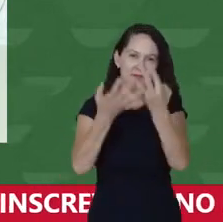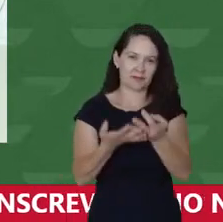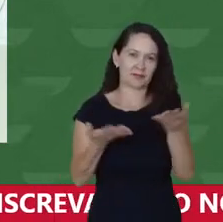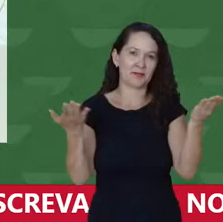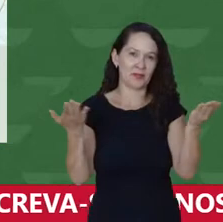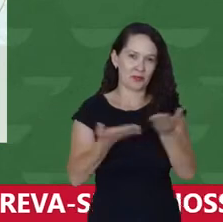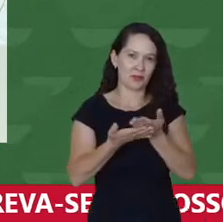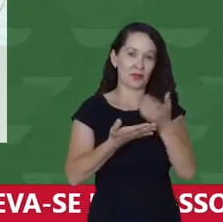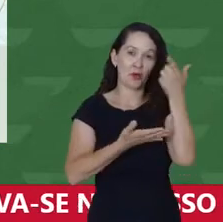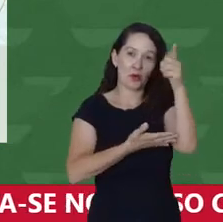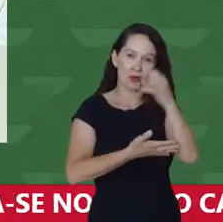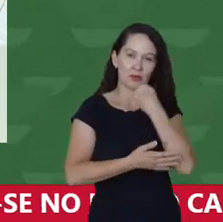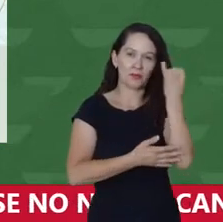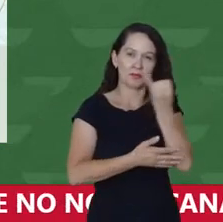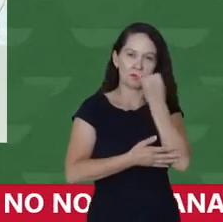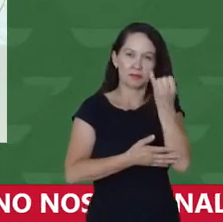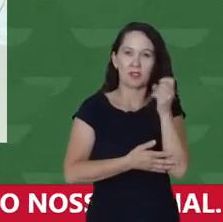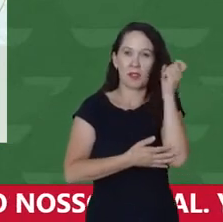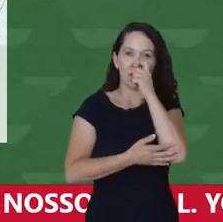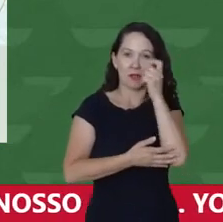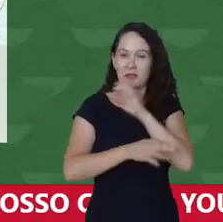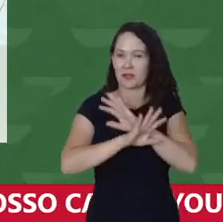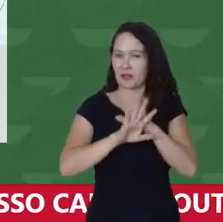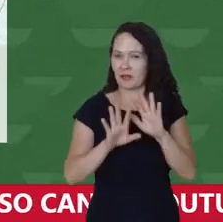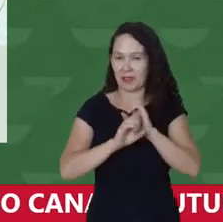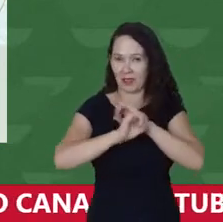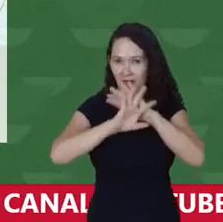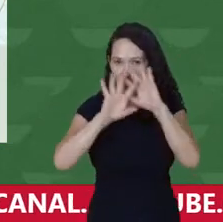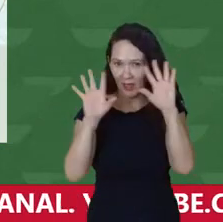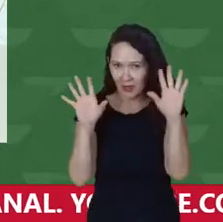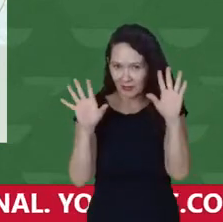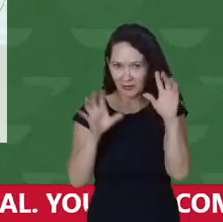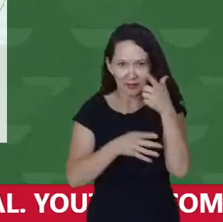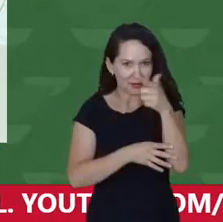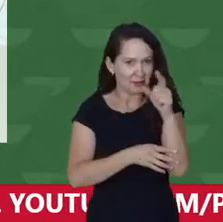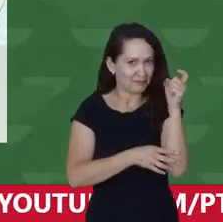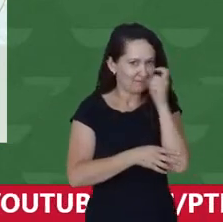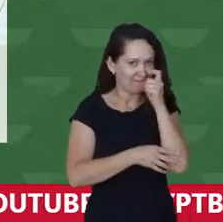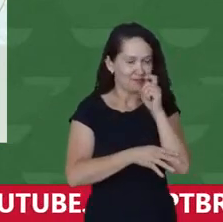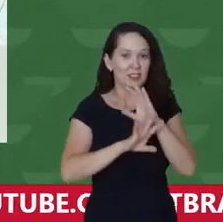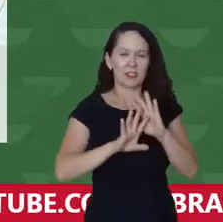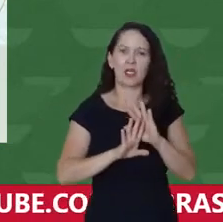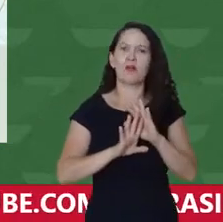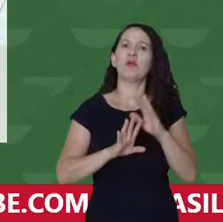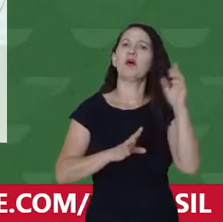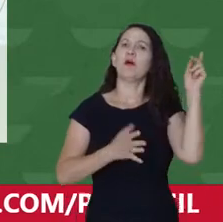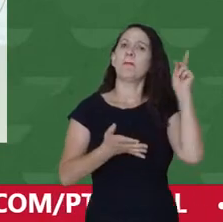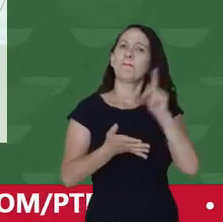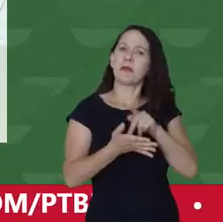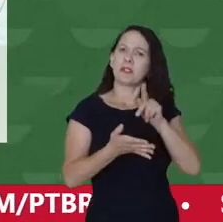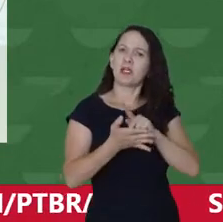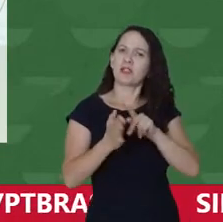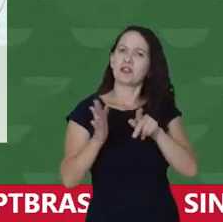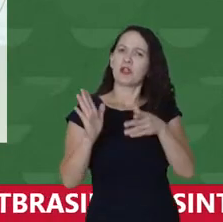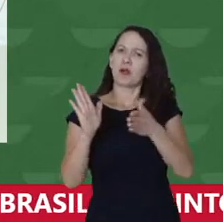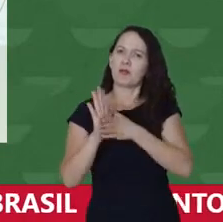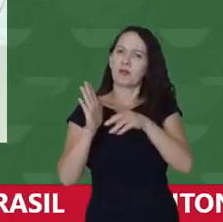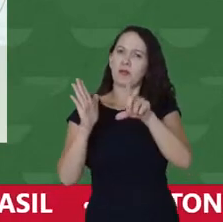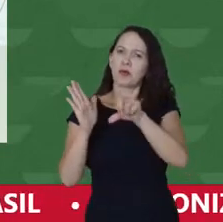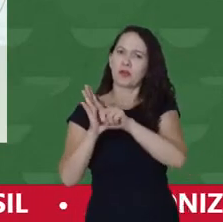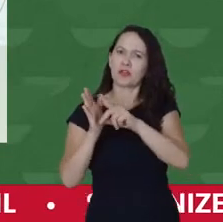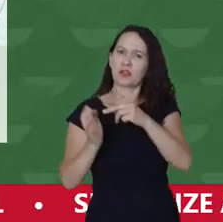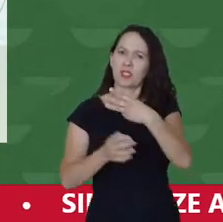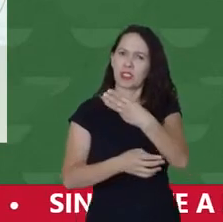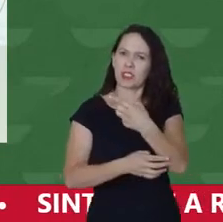falando. E uma outra coisa que a gente tem que desmentir, porque não é verdade, é de que a PEC 32, a reforma administrativa, vem